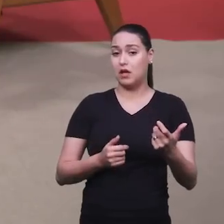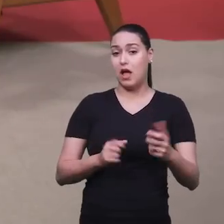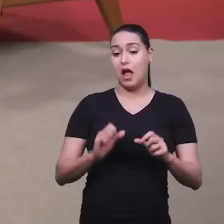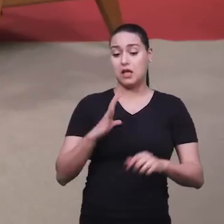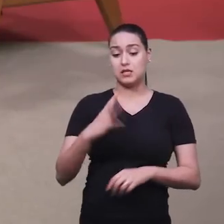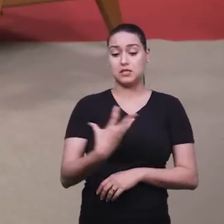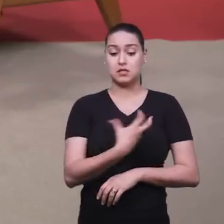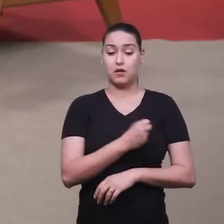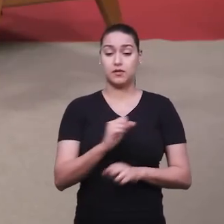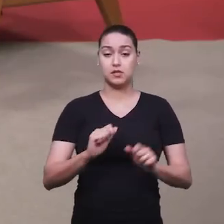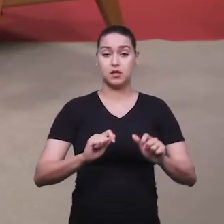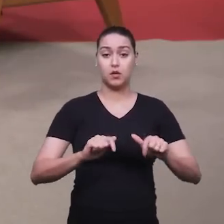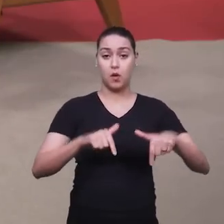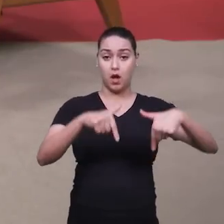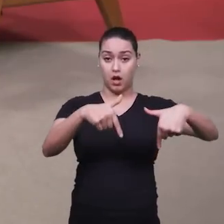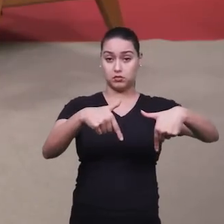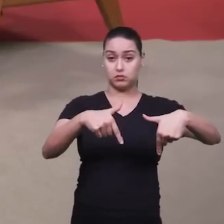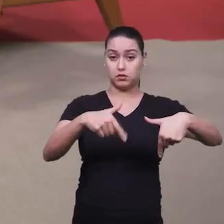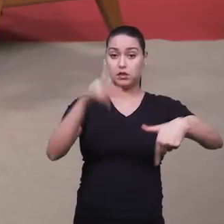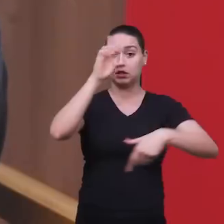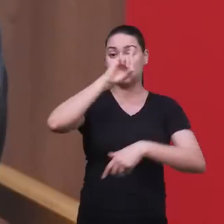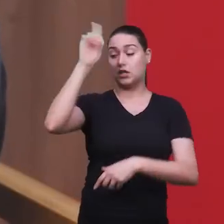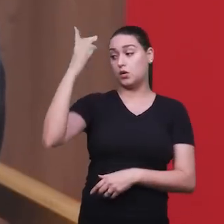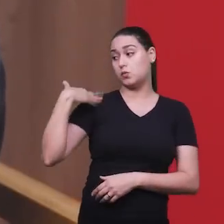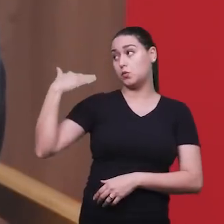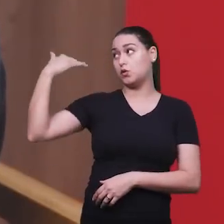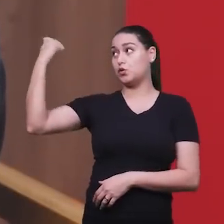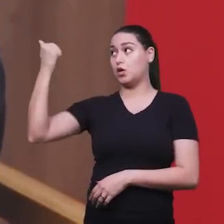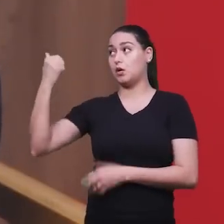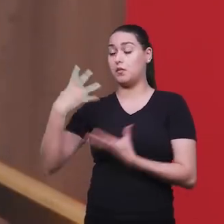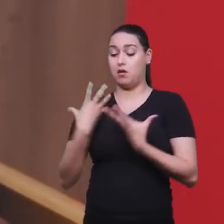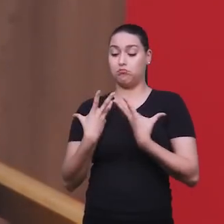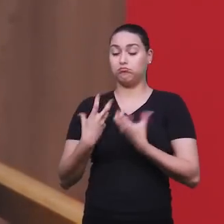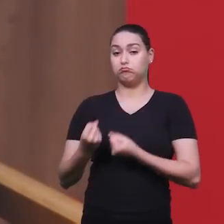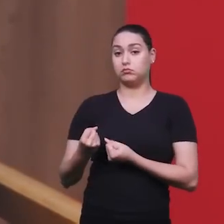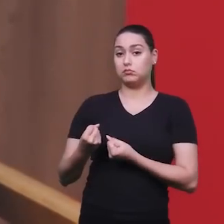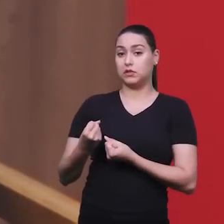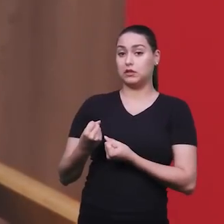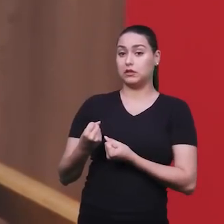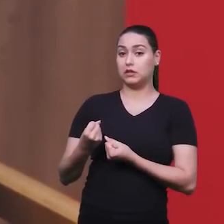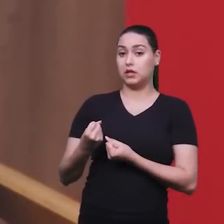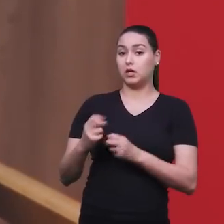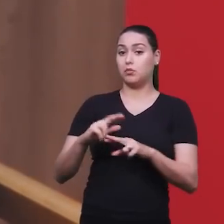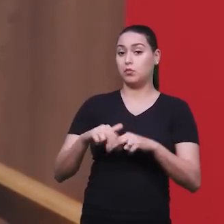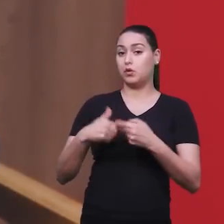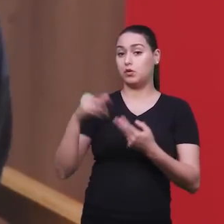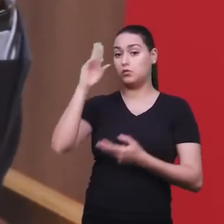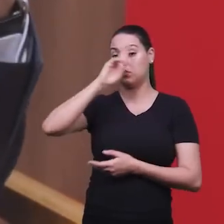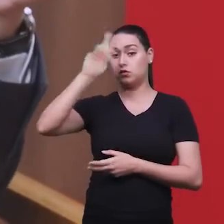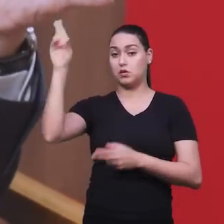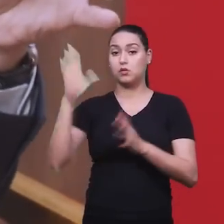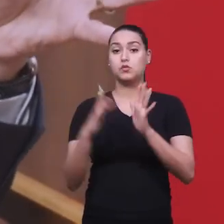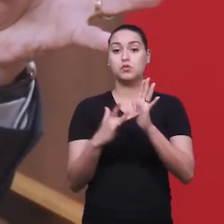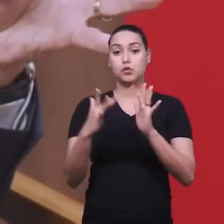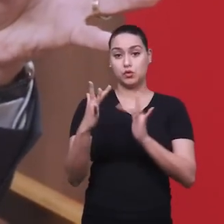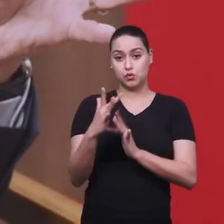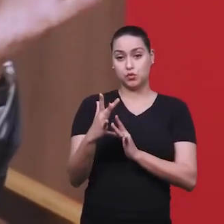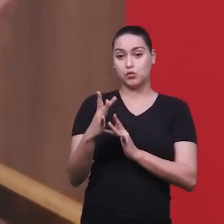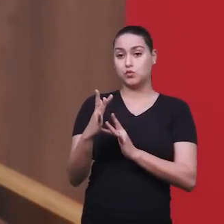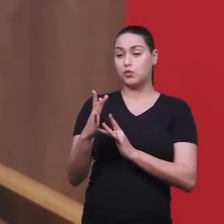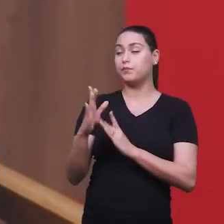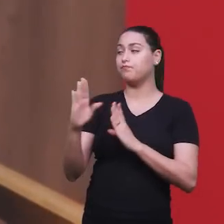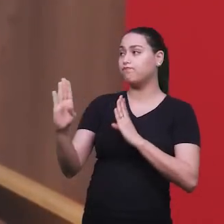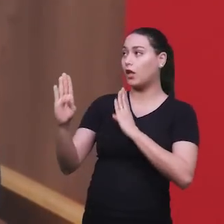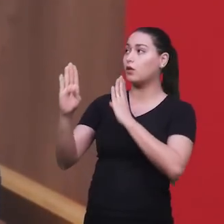com um ato. Verdade? Deus me elege, eu recebo um chamado através do Senhor